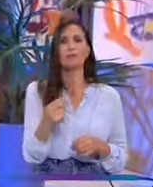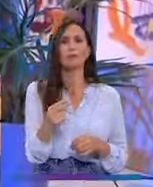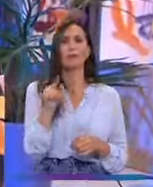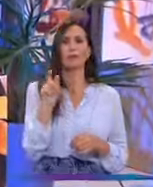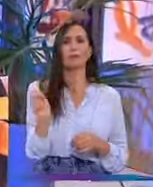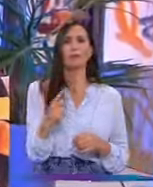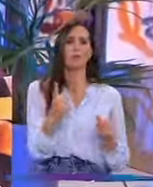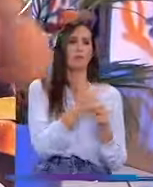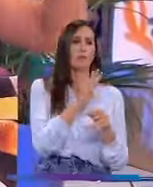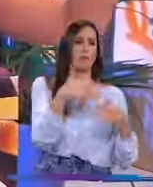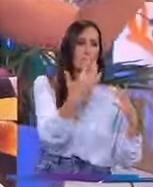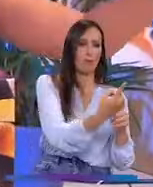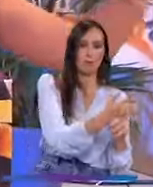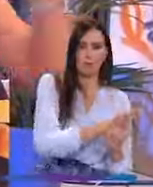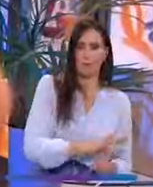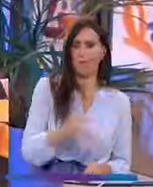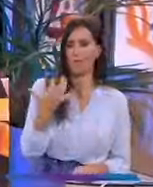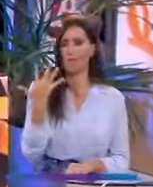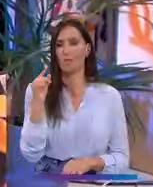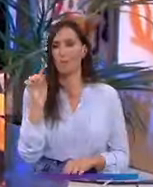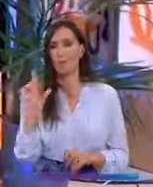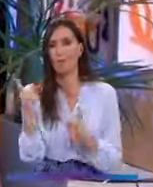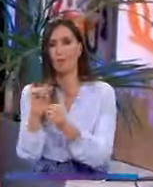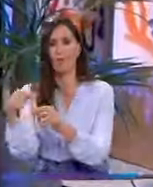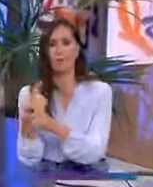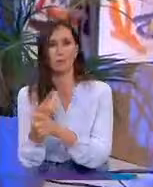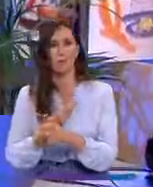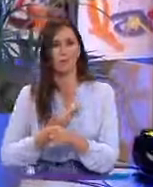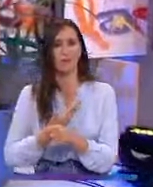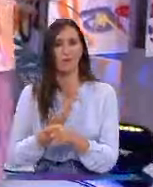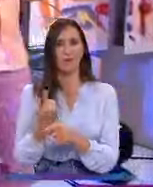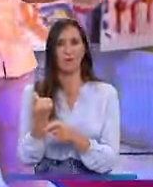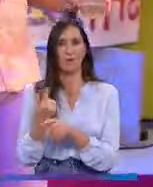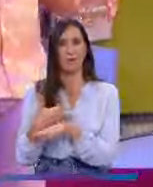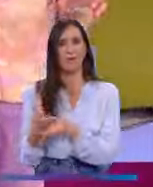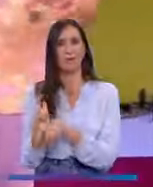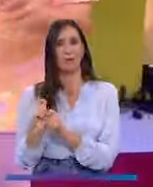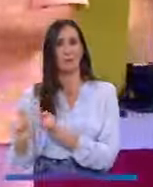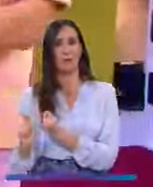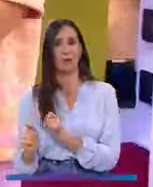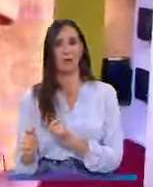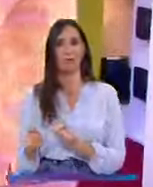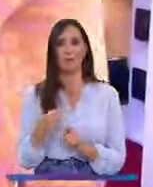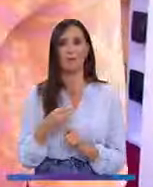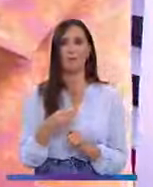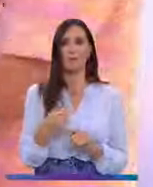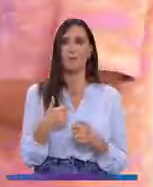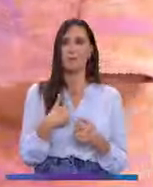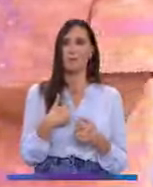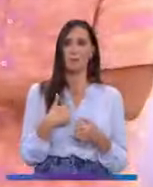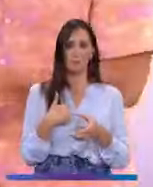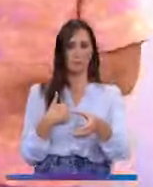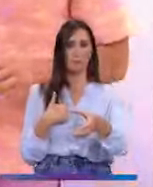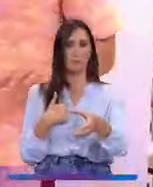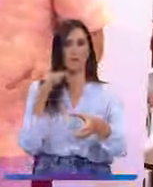mil euritos para comprar isto. Mais 5 mil para aquilo que é. Ou para uma dívida que possa ter. Porque estás a fazer aí o... Era nada para mim. Toma-me